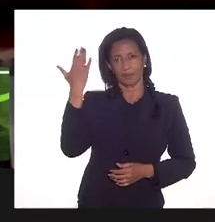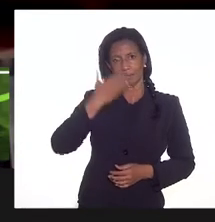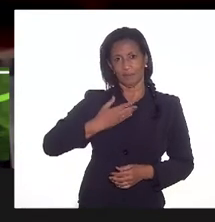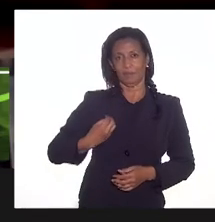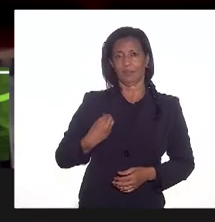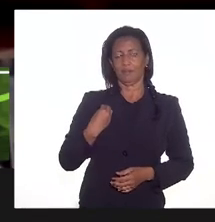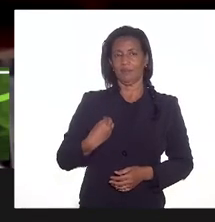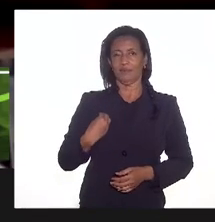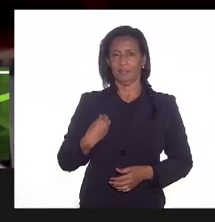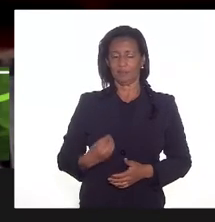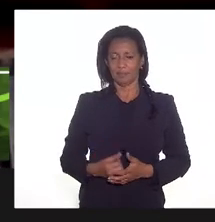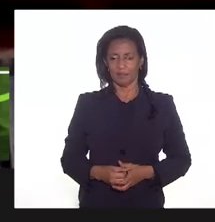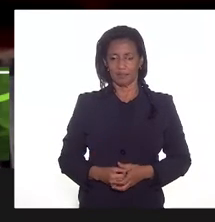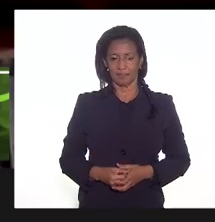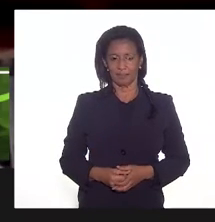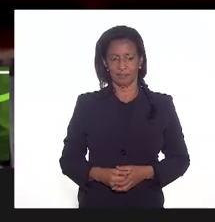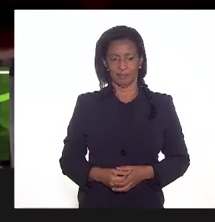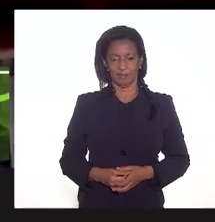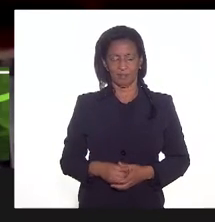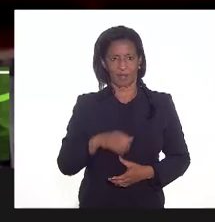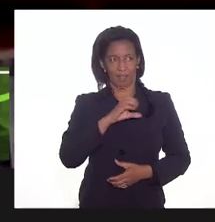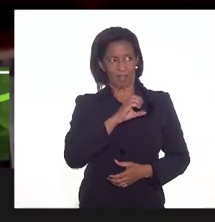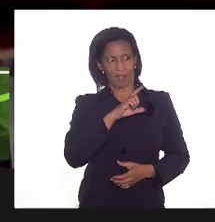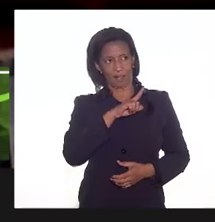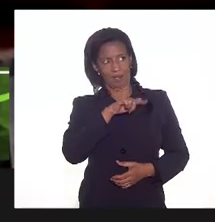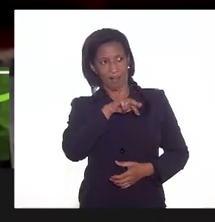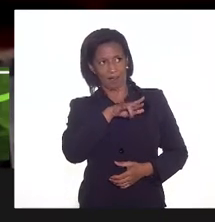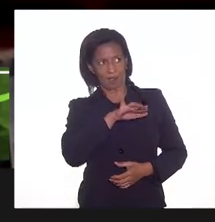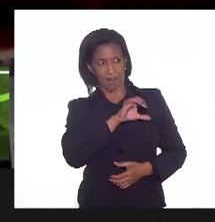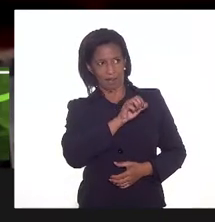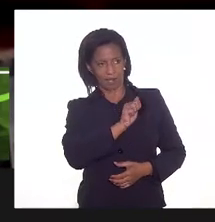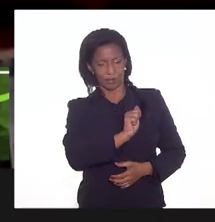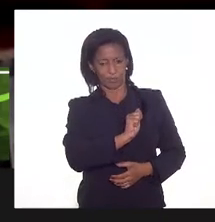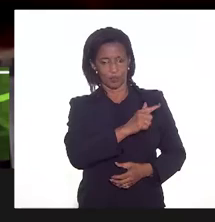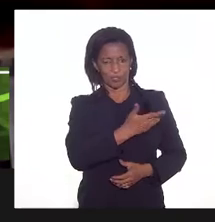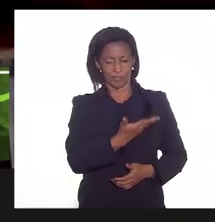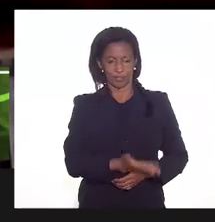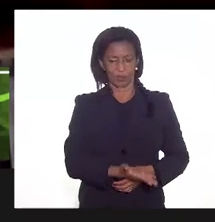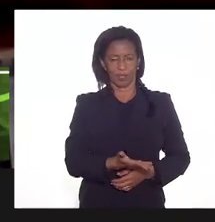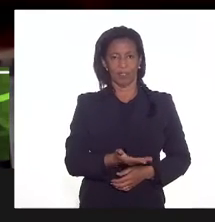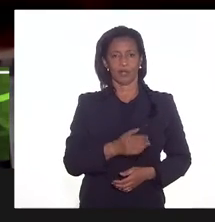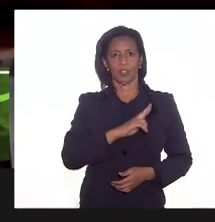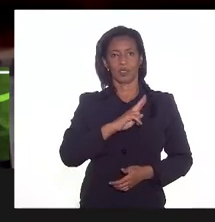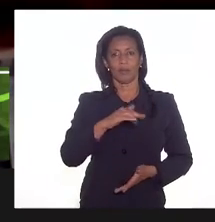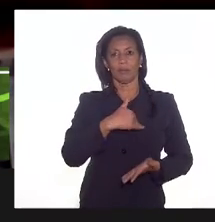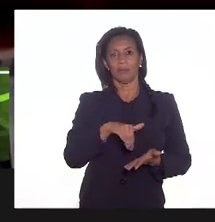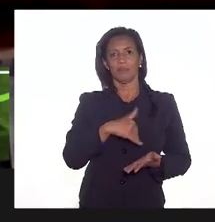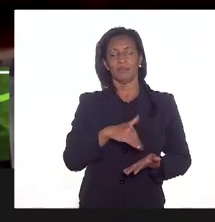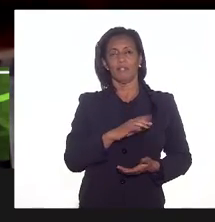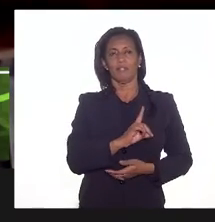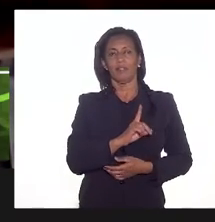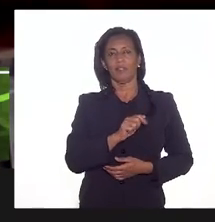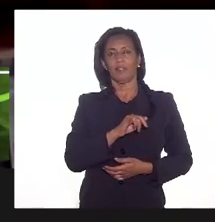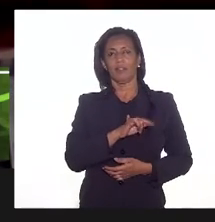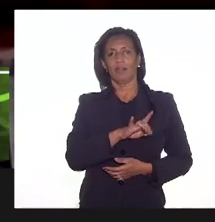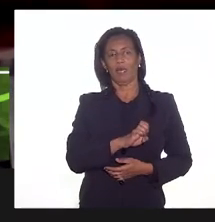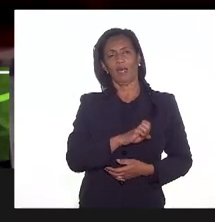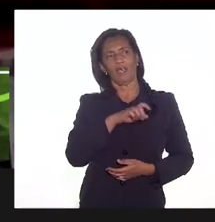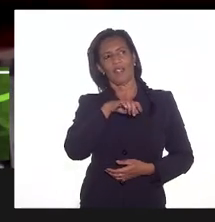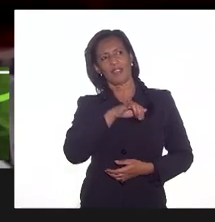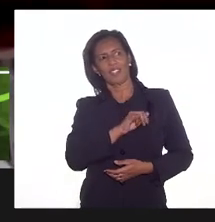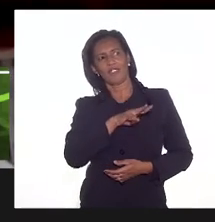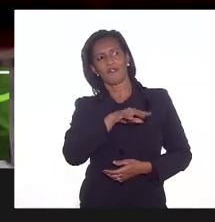presentes a Cláudia Viana em nome da secretária Daniel Ivana